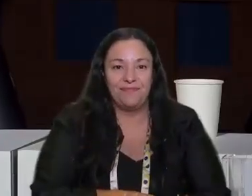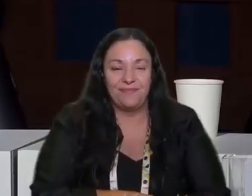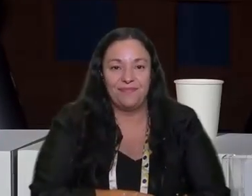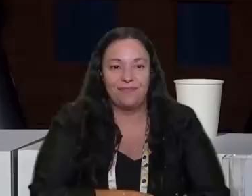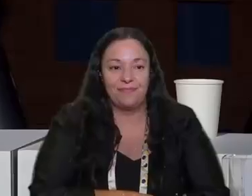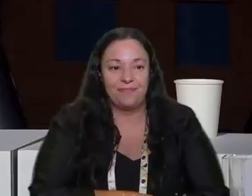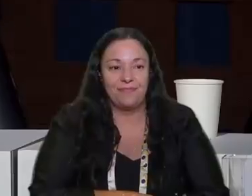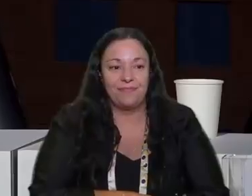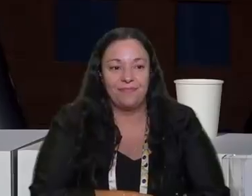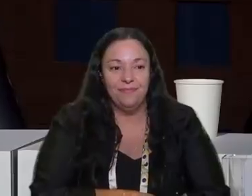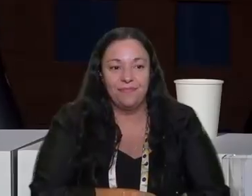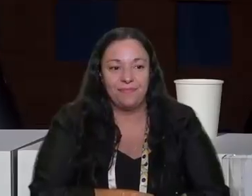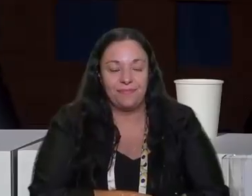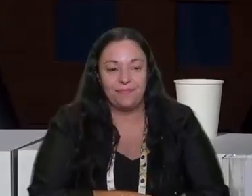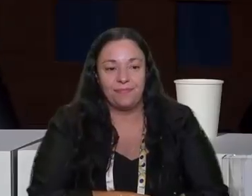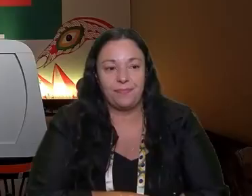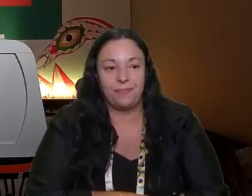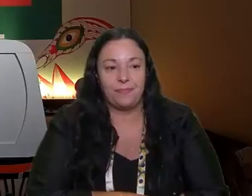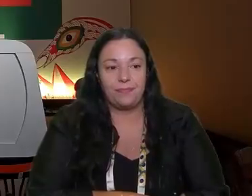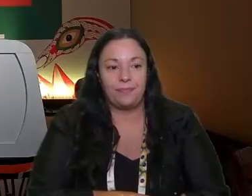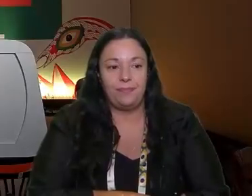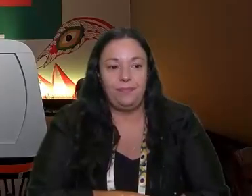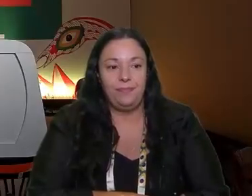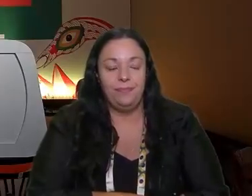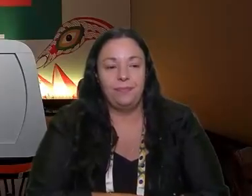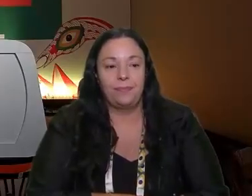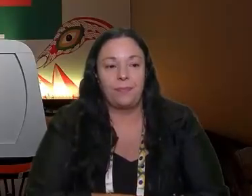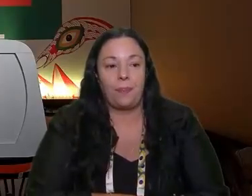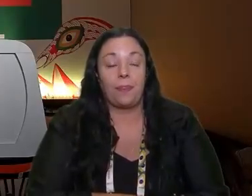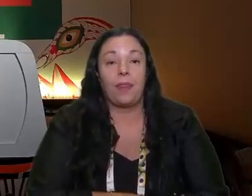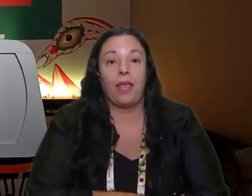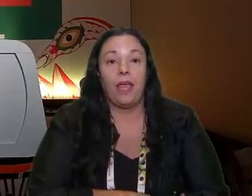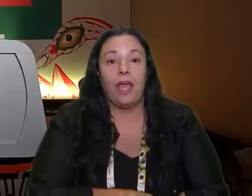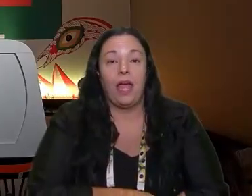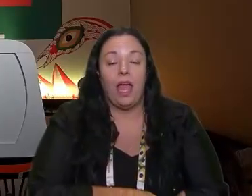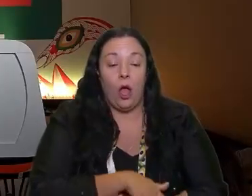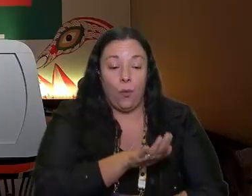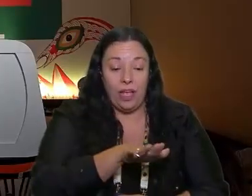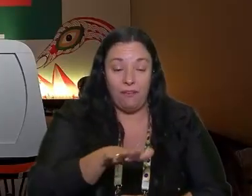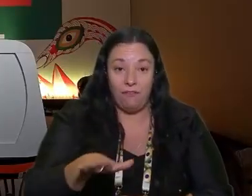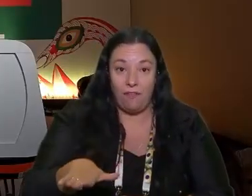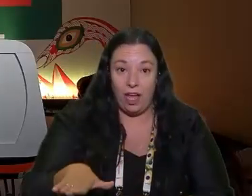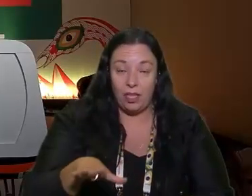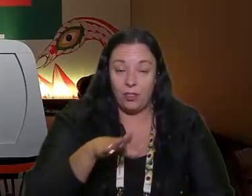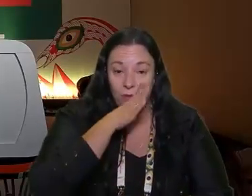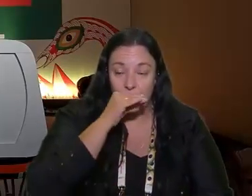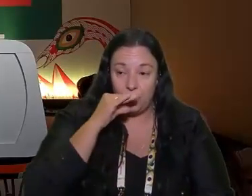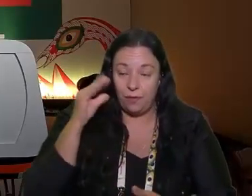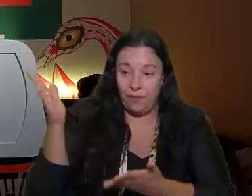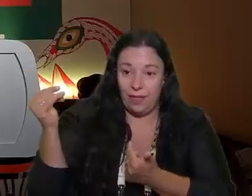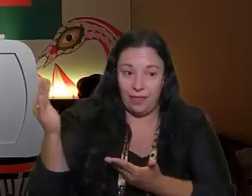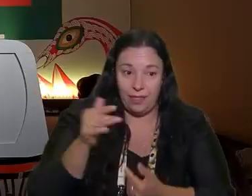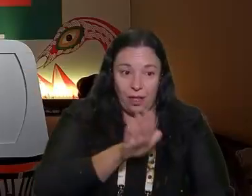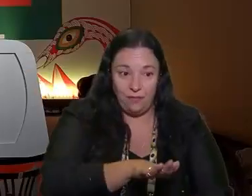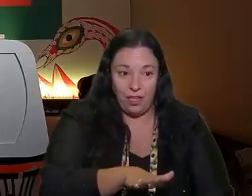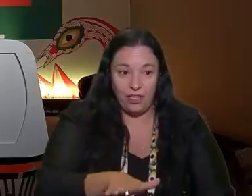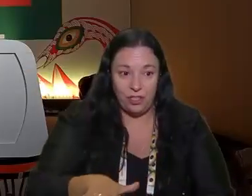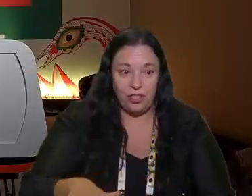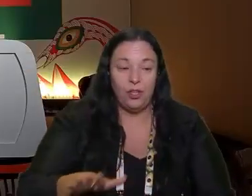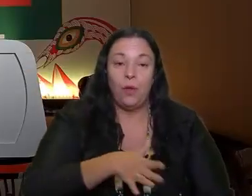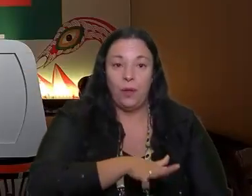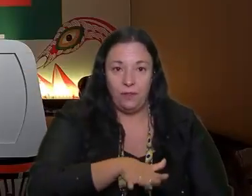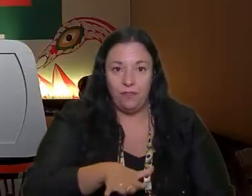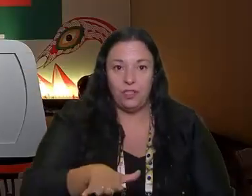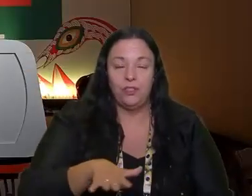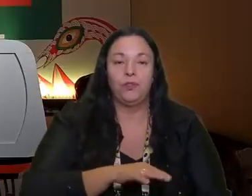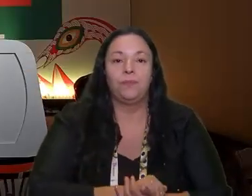O Lara, e o Infanto Juvenil? O encontro que é? O Infanto Juvenil. O Infanto Juvenil? O Infanto Juvenil, na verdade, é um infantil. É um infantil? É um